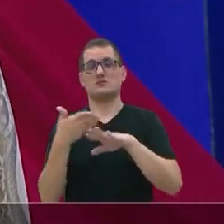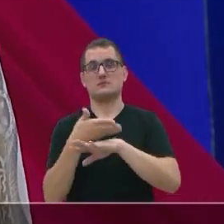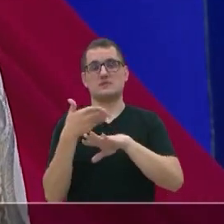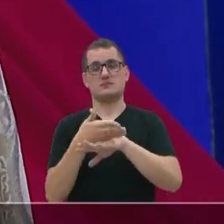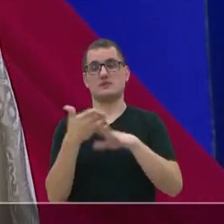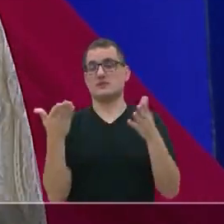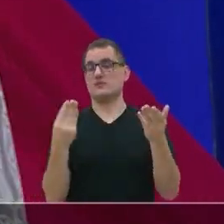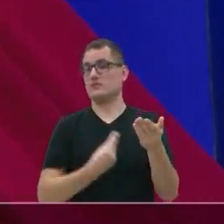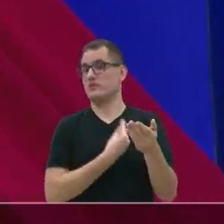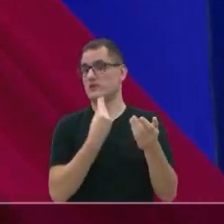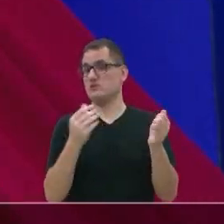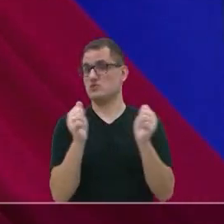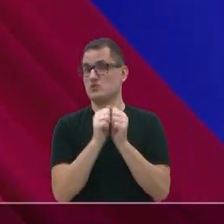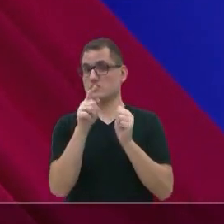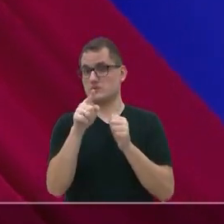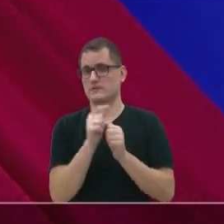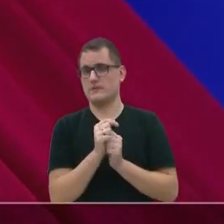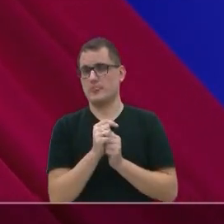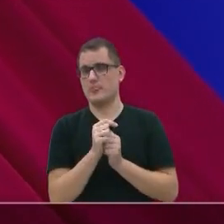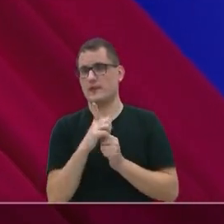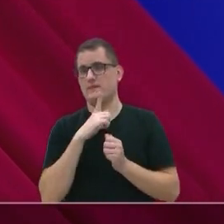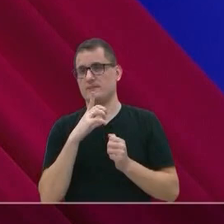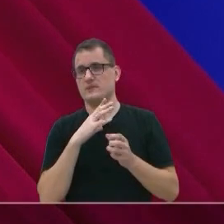momento. Um copo